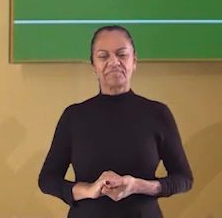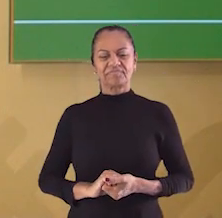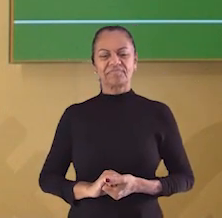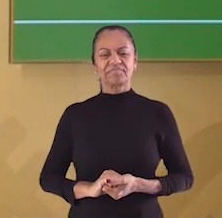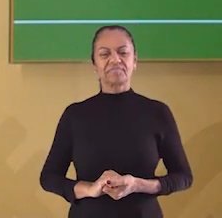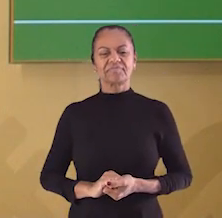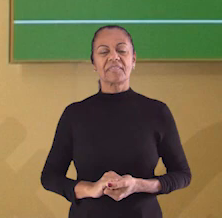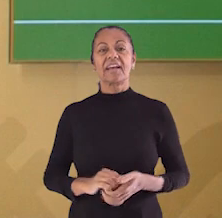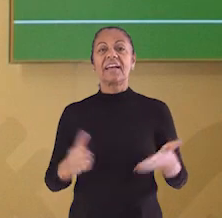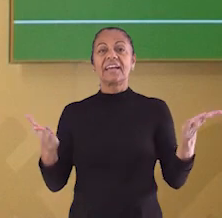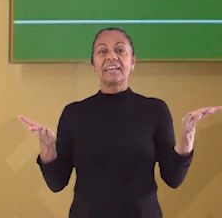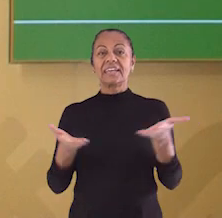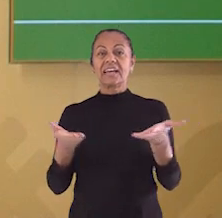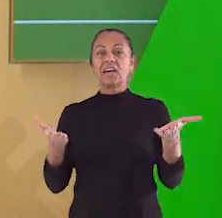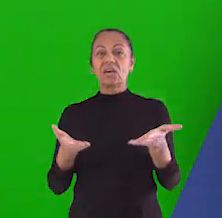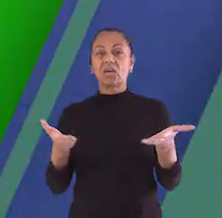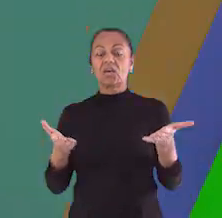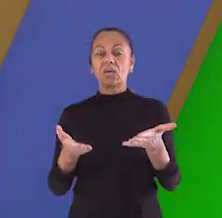Tchau.